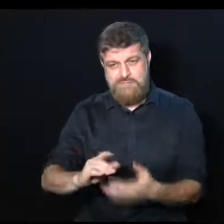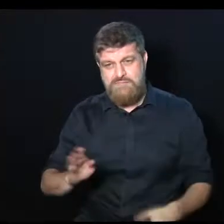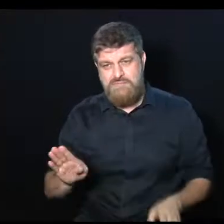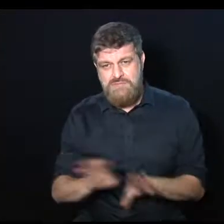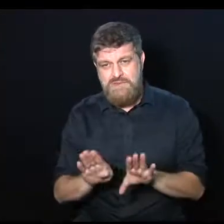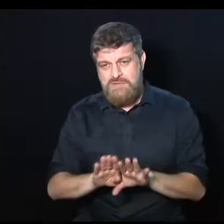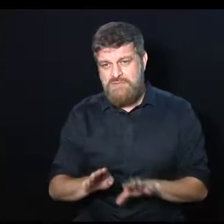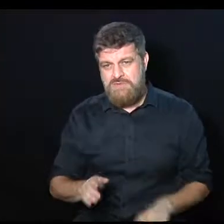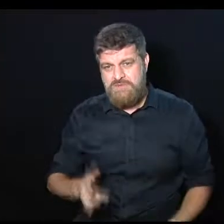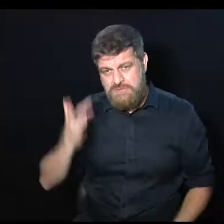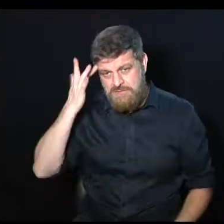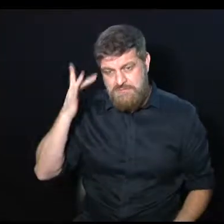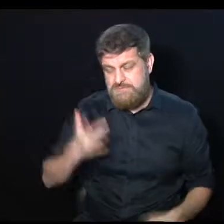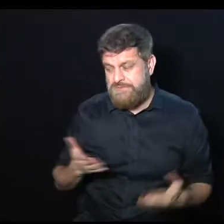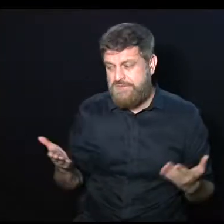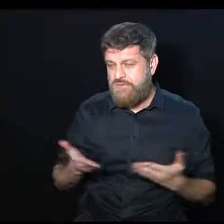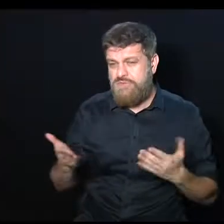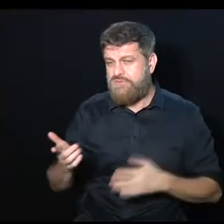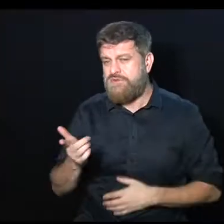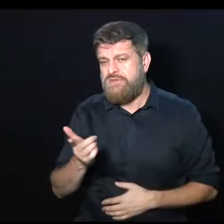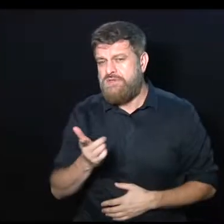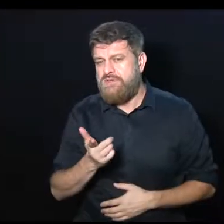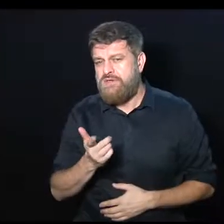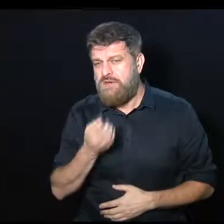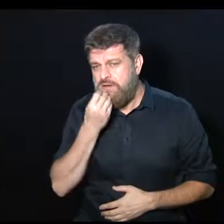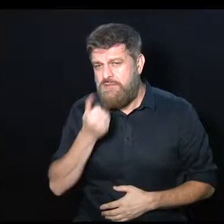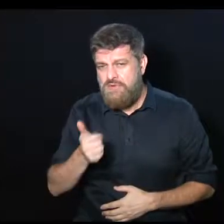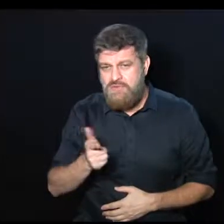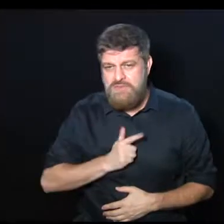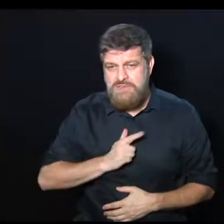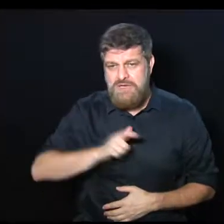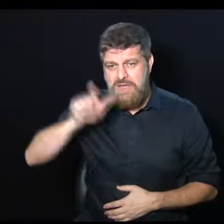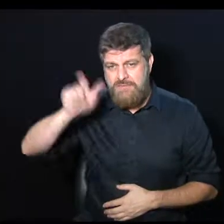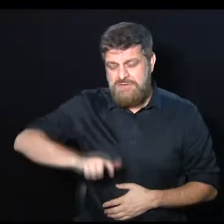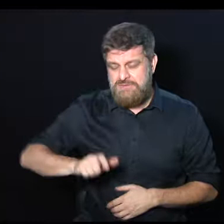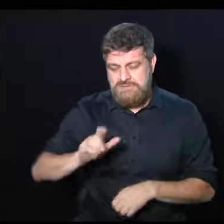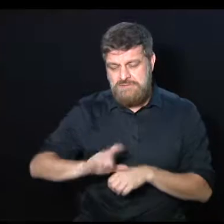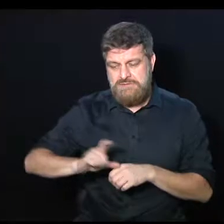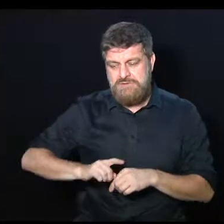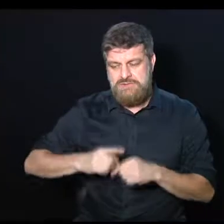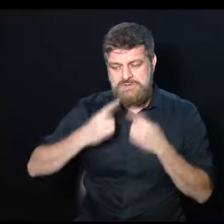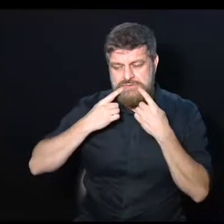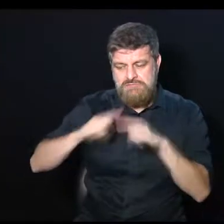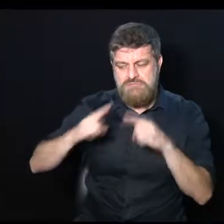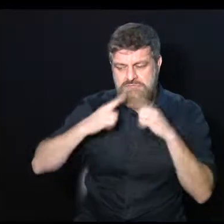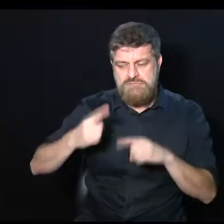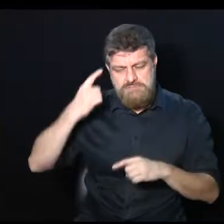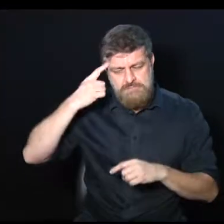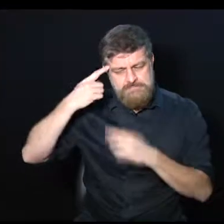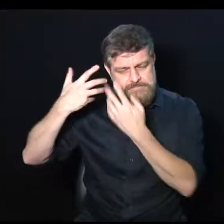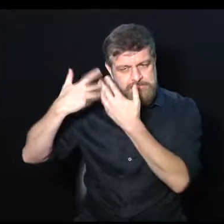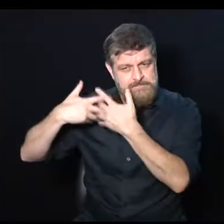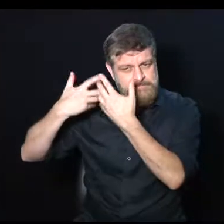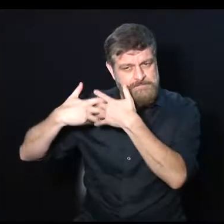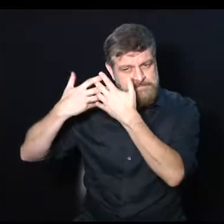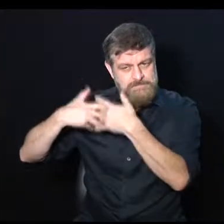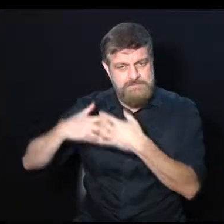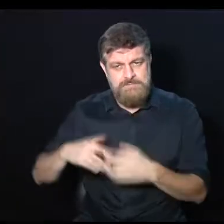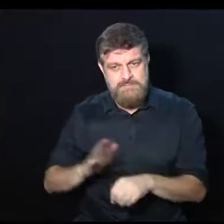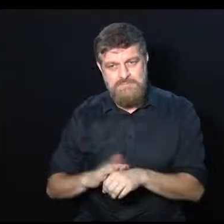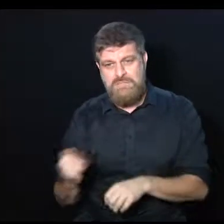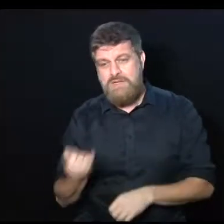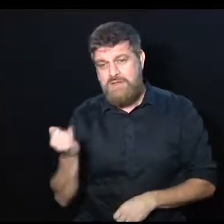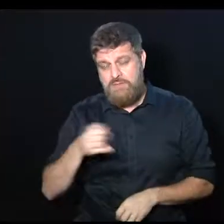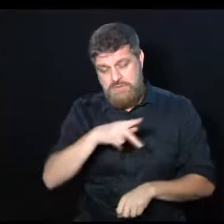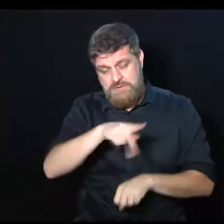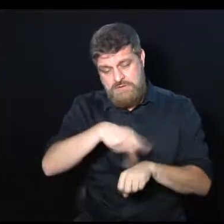é muito bom hoje em dia ter, vamos dizer, indivíduos com capacidade crítica. Talvez outros não enxerguem isso que seja importante para esse